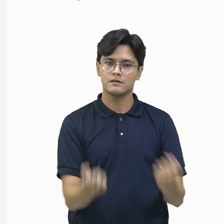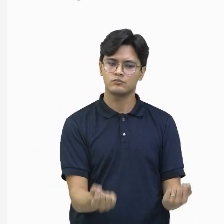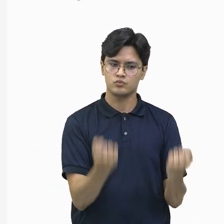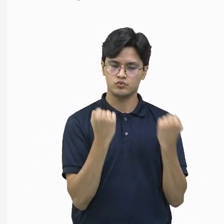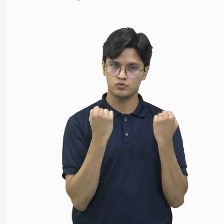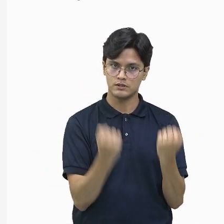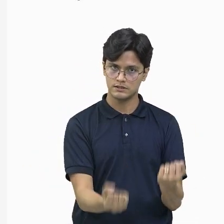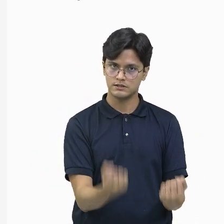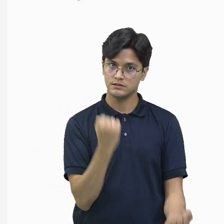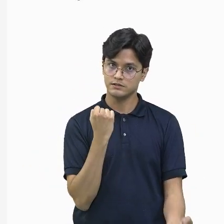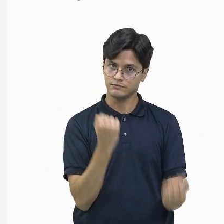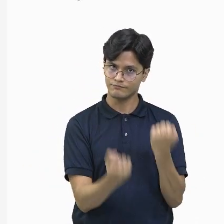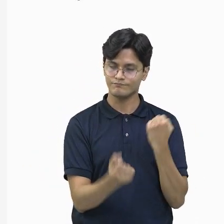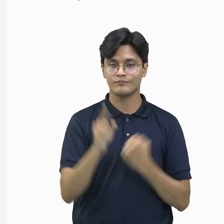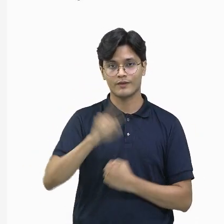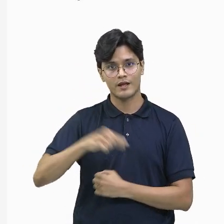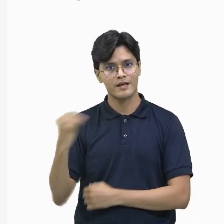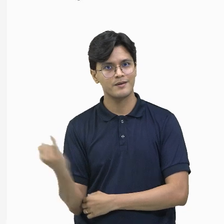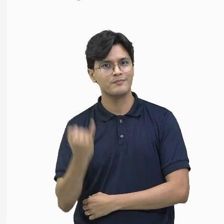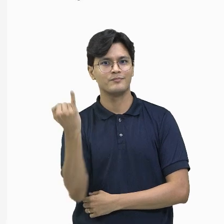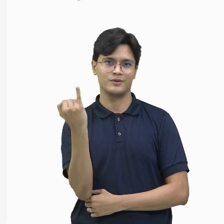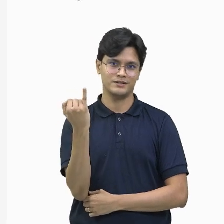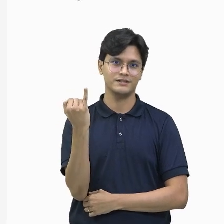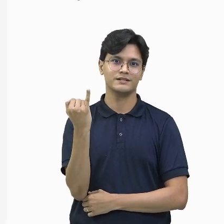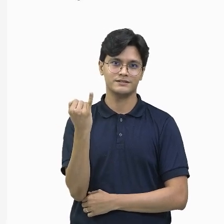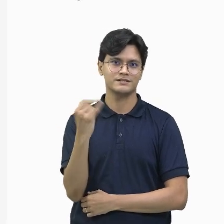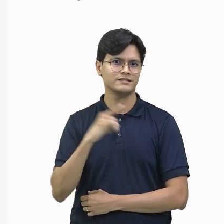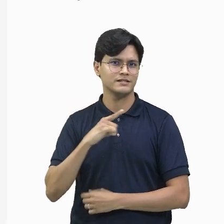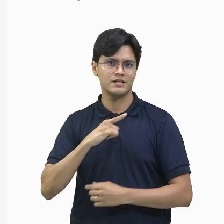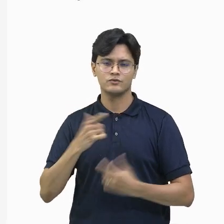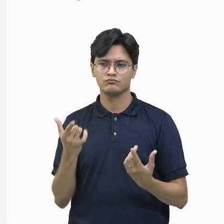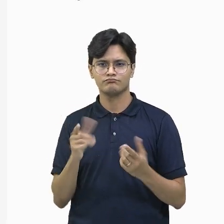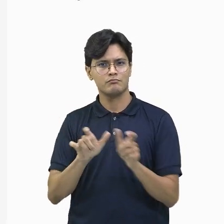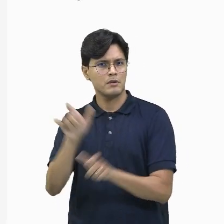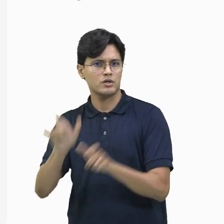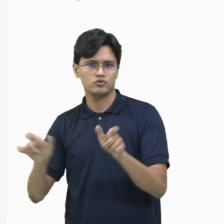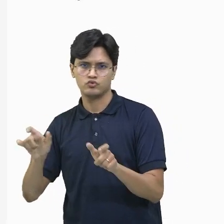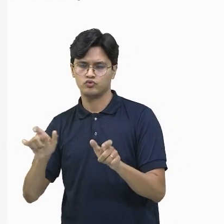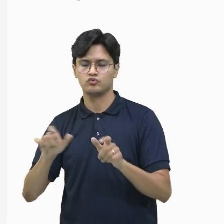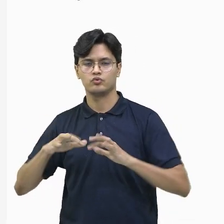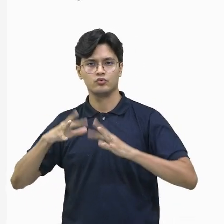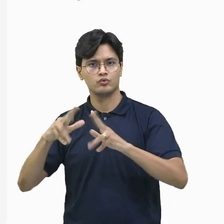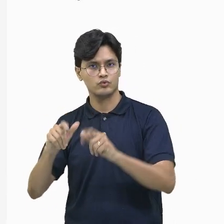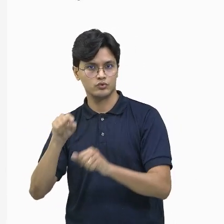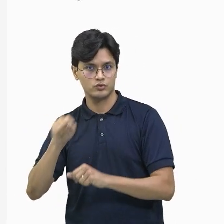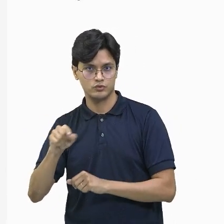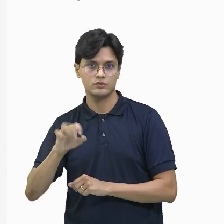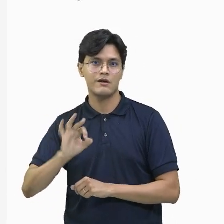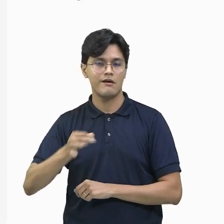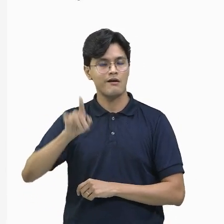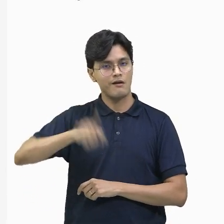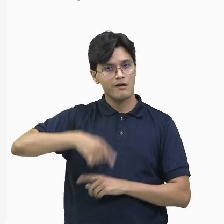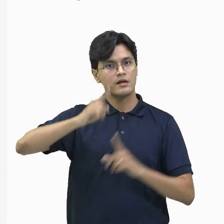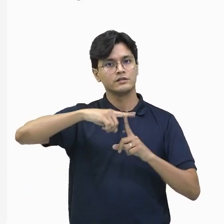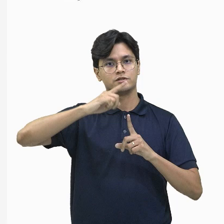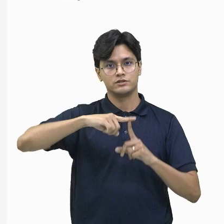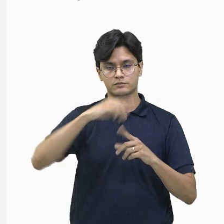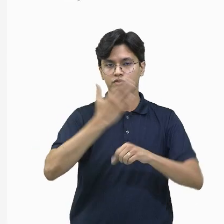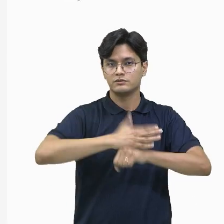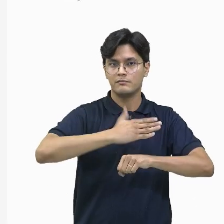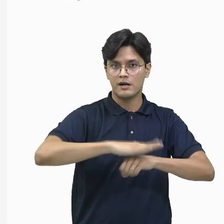aí da nossa condição física. Ela é um dos exercícios que nos ajuda a